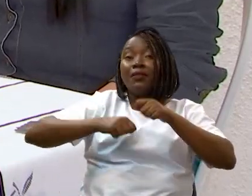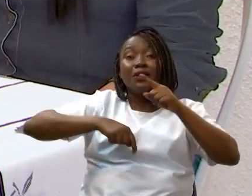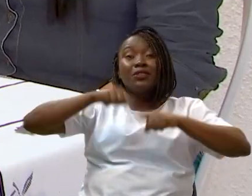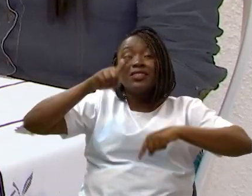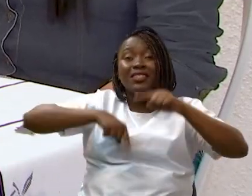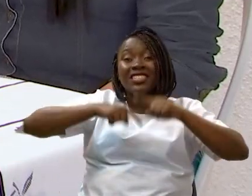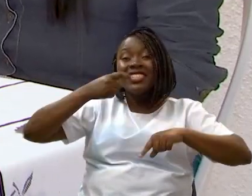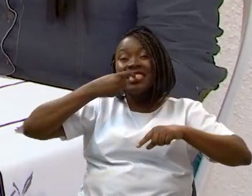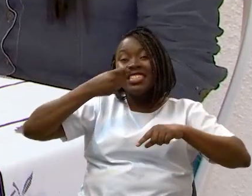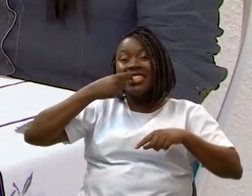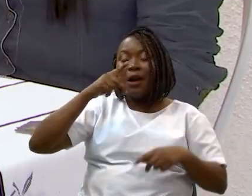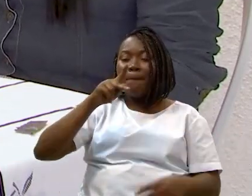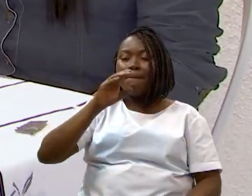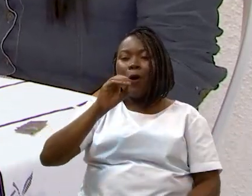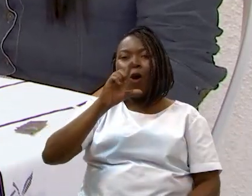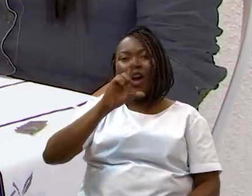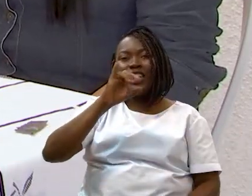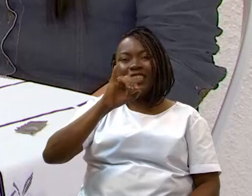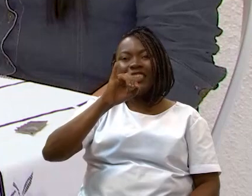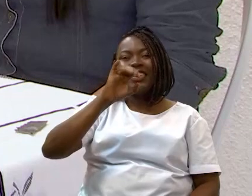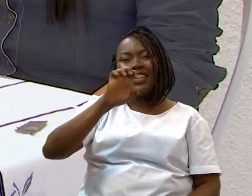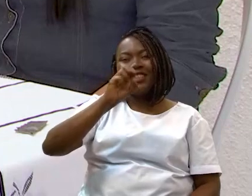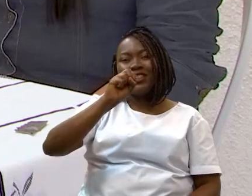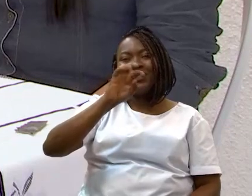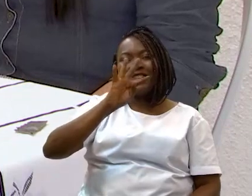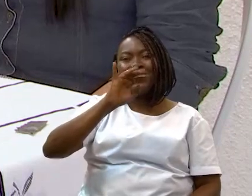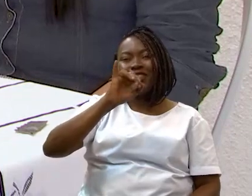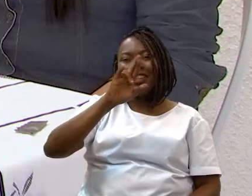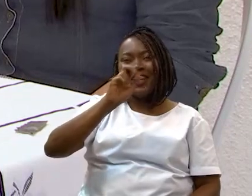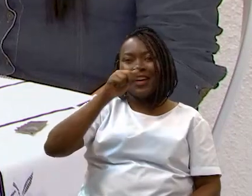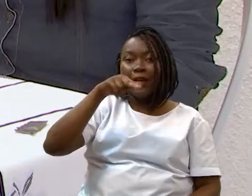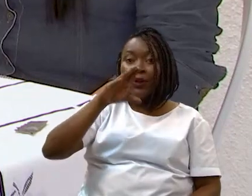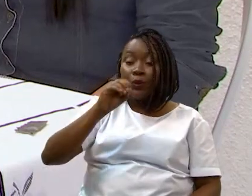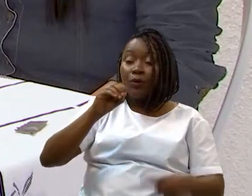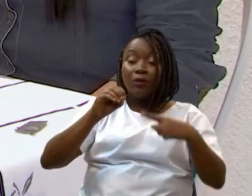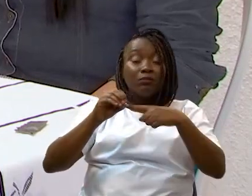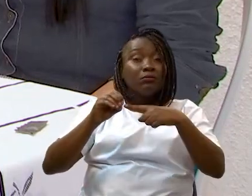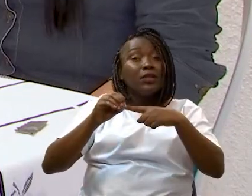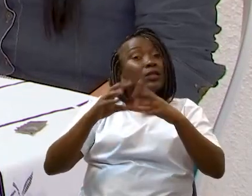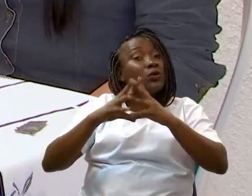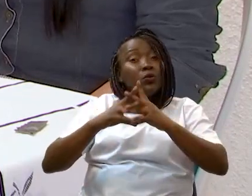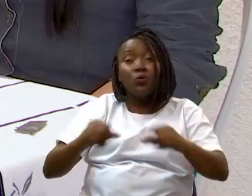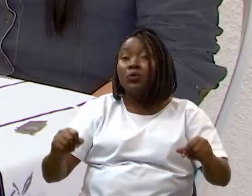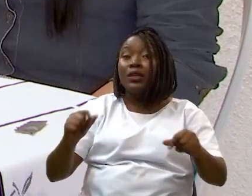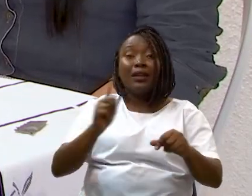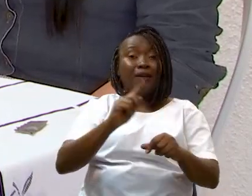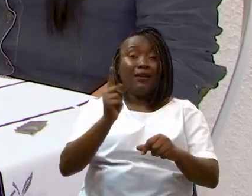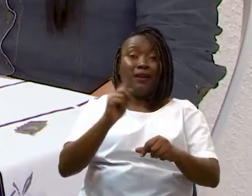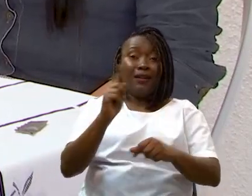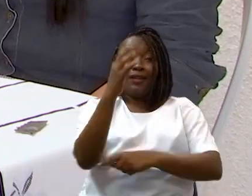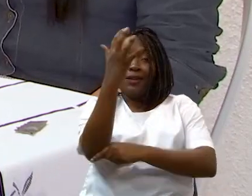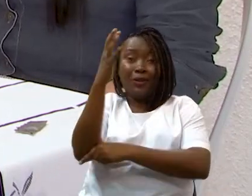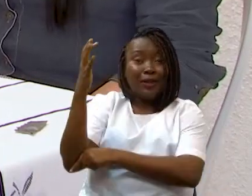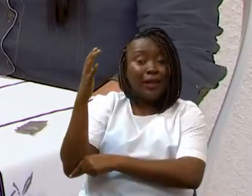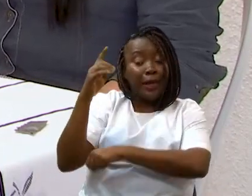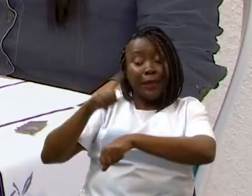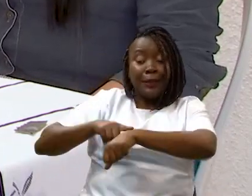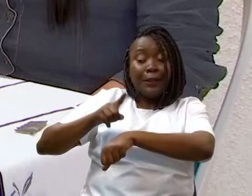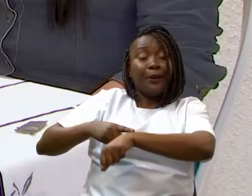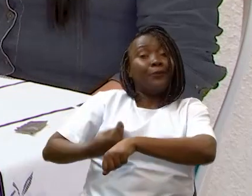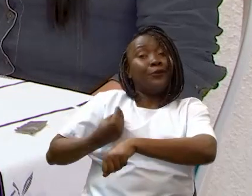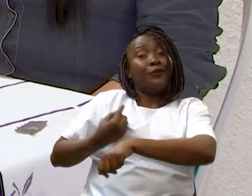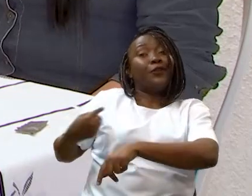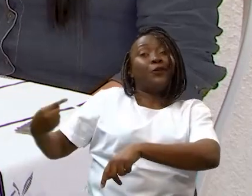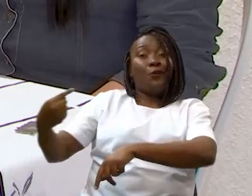chamado poliestireno. E esse plástico ele não degrada na natureza, pelo menos no tempo de vida nosso. Por